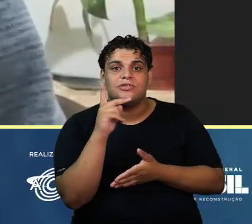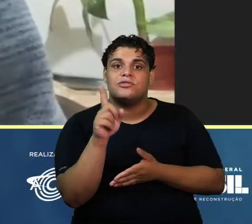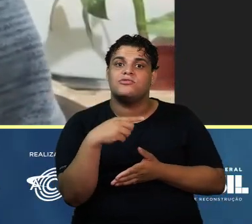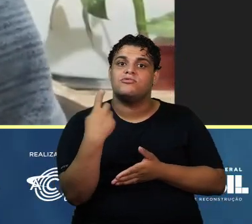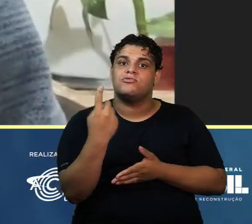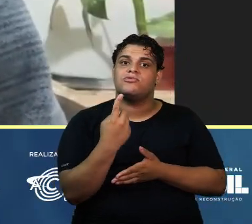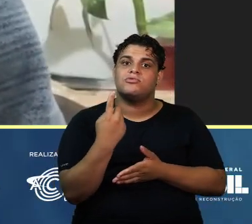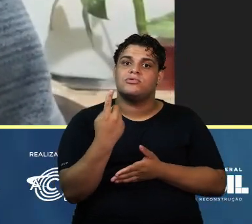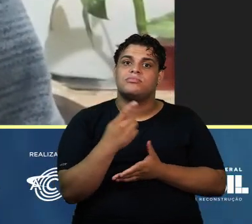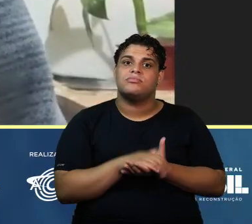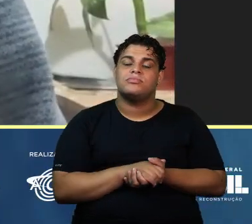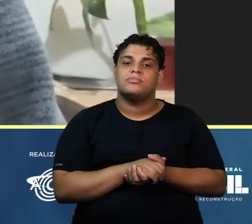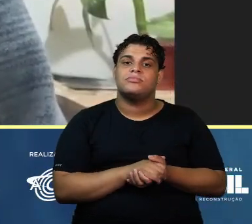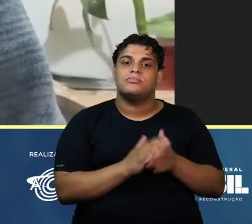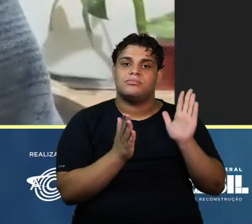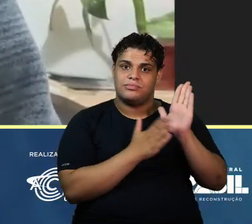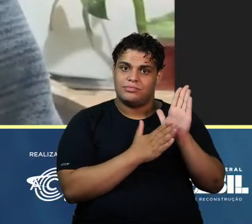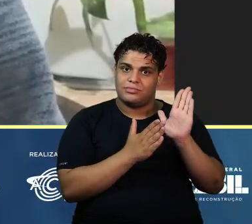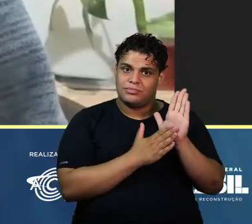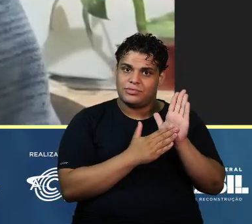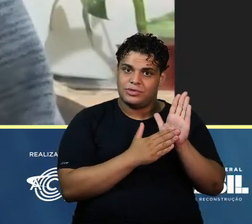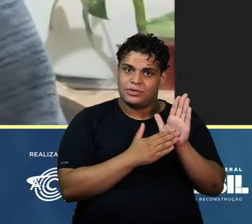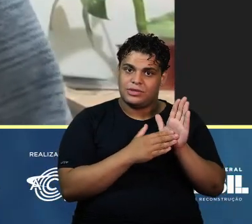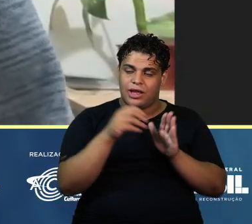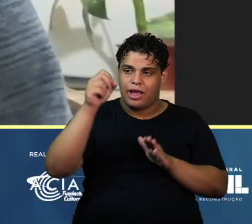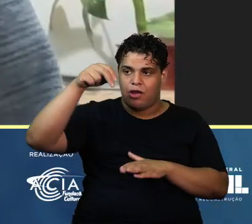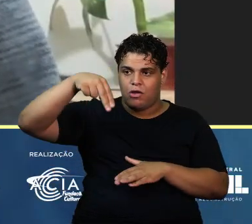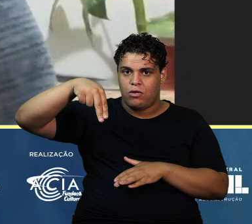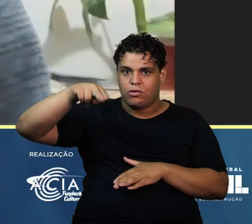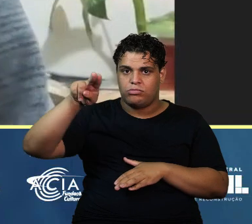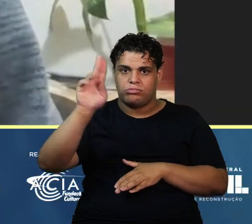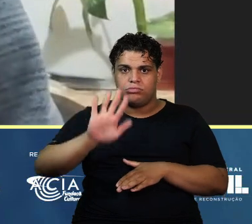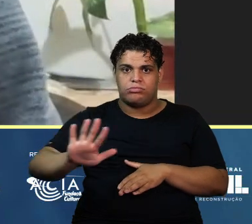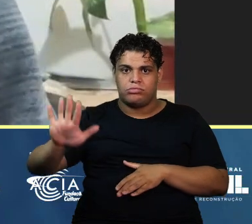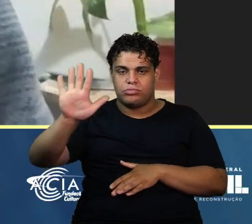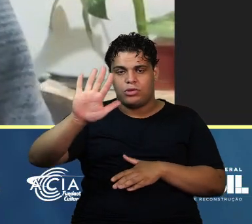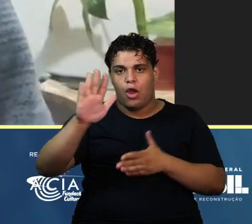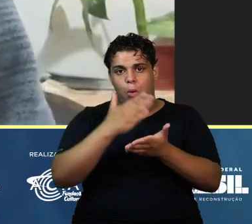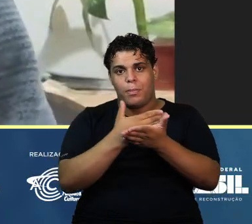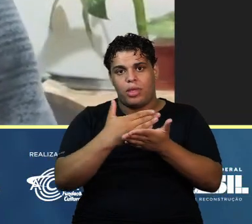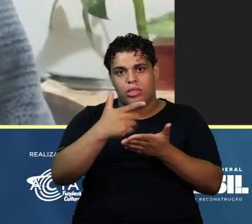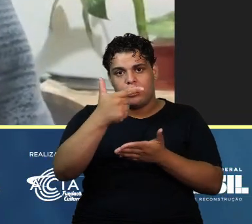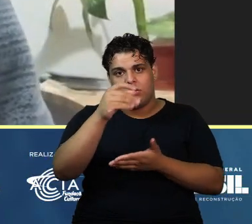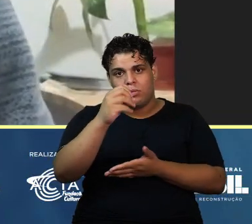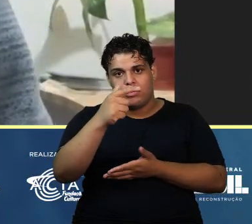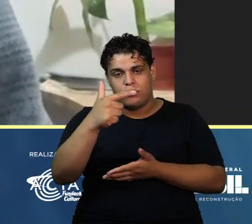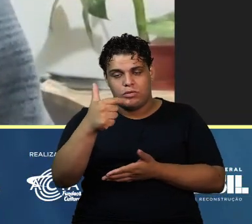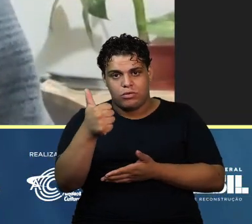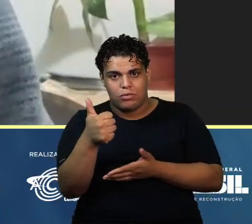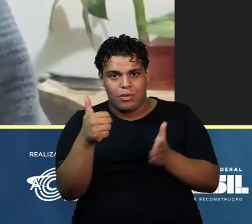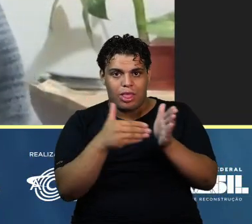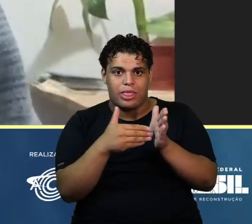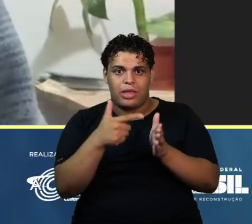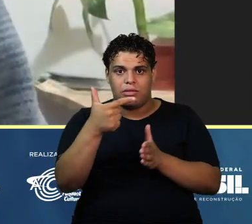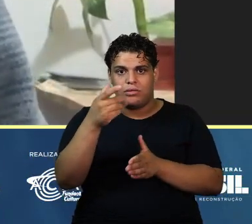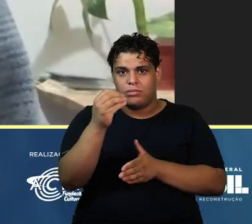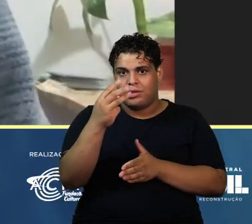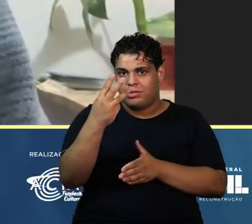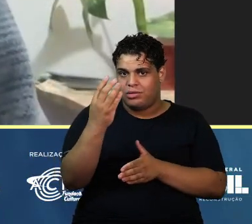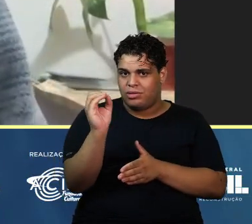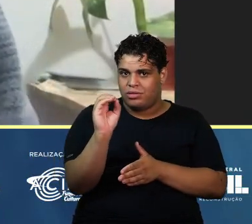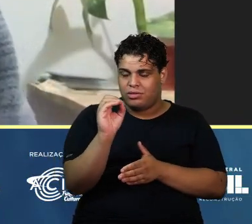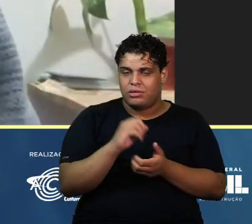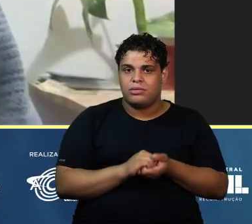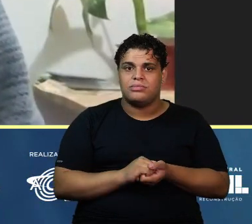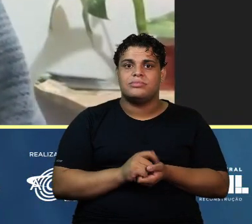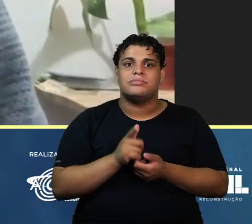dos oceanos, decretado pela ONU, começou em 2021 e vai até 2030. E o que isso quer dizer? Isso quer dizer que existe